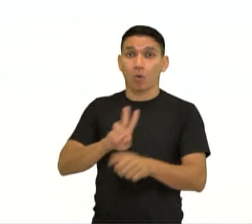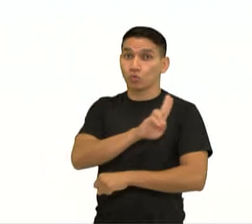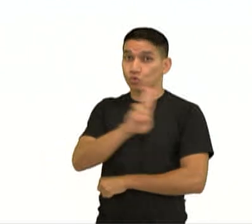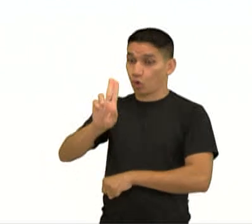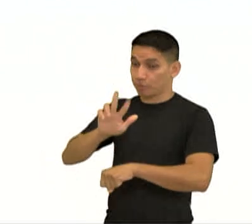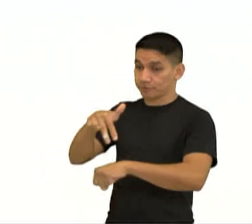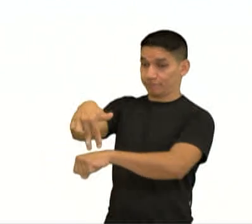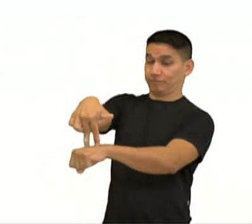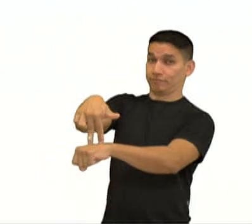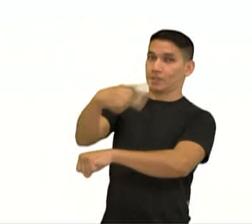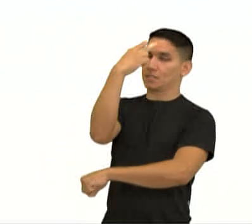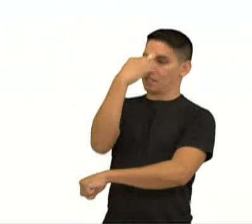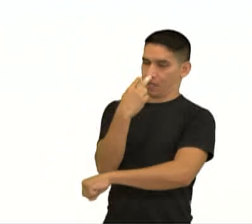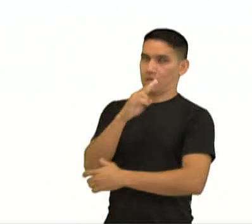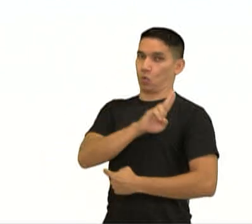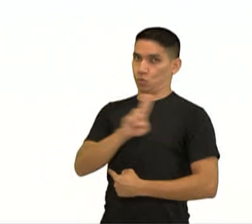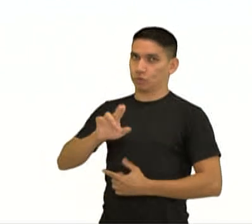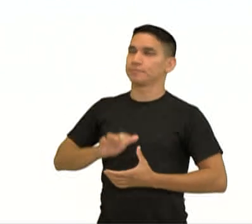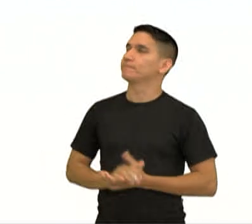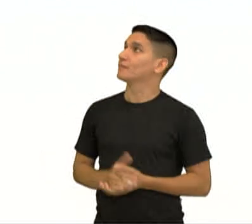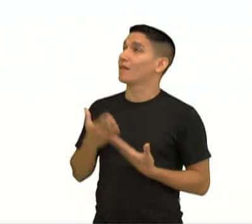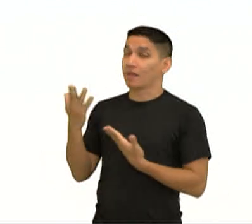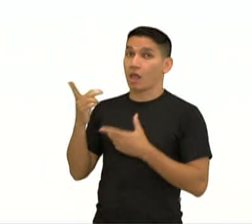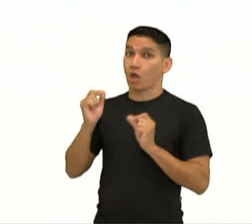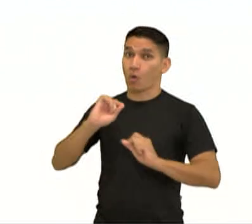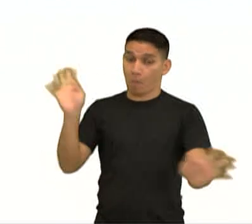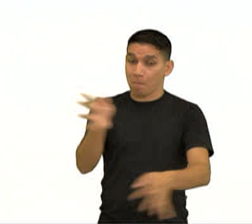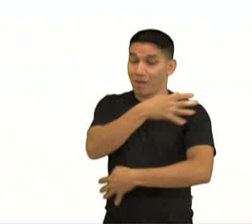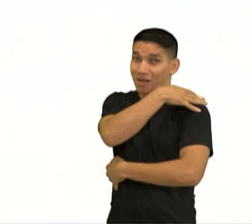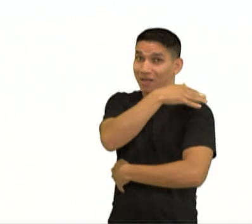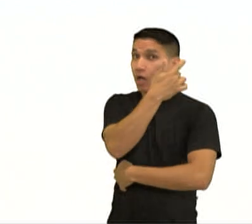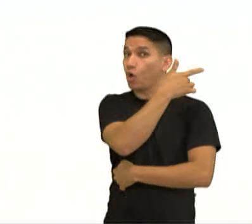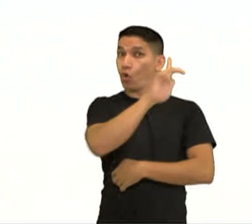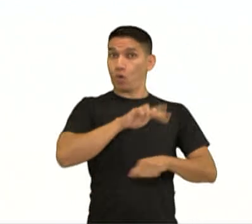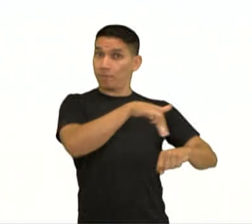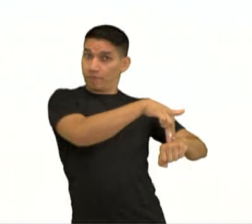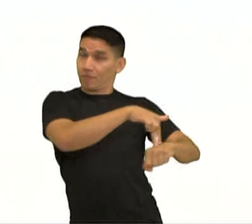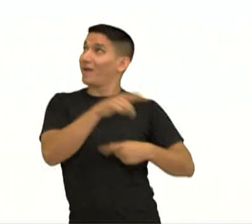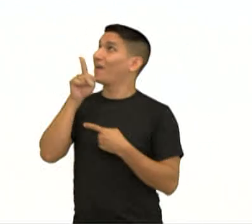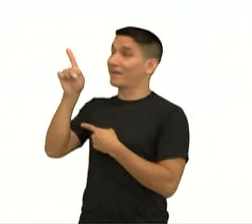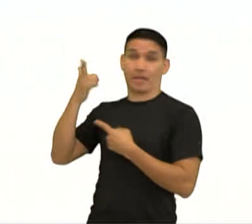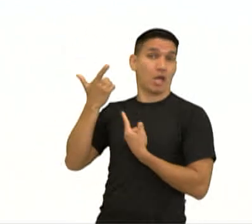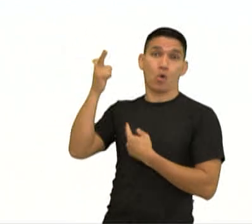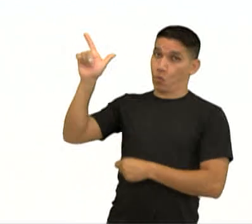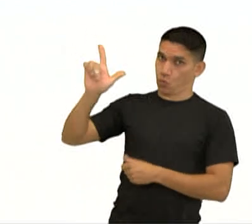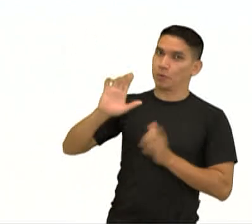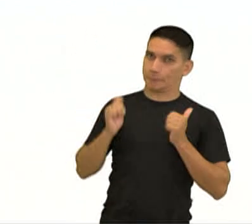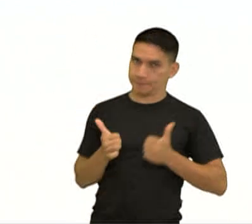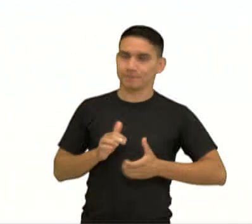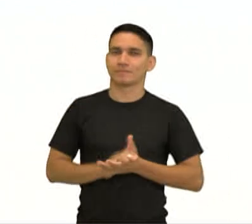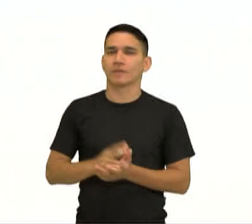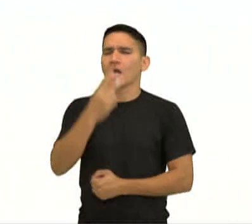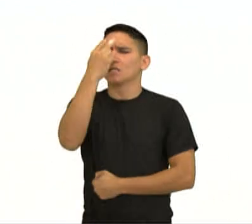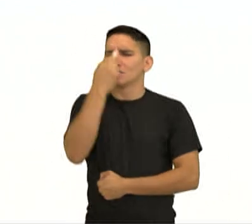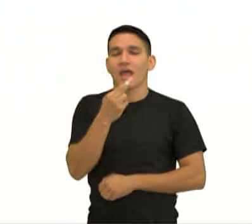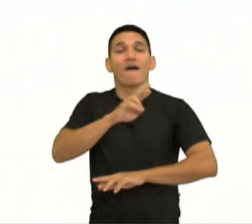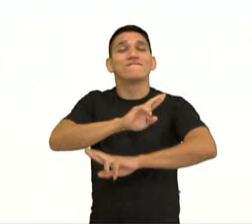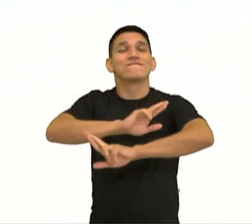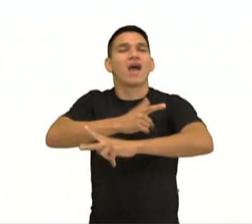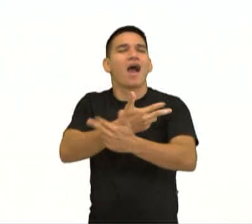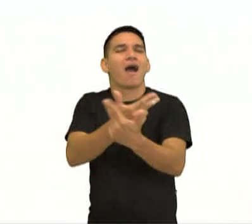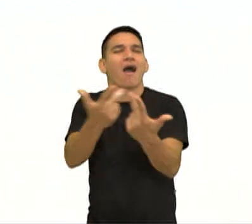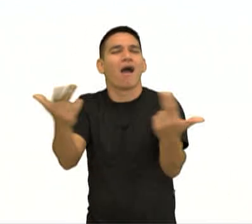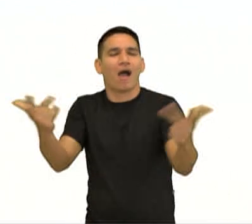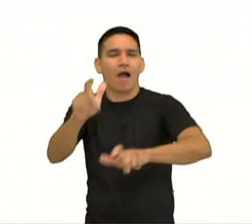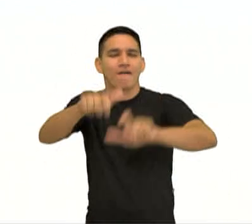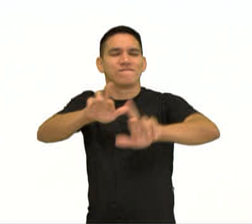Lembrando que a obra de Hélio Oiticica, Os Parangolés, é uma performance. Aqui nós estamos vendo outra, tá? Então aqui, ó, cegos são várias